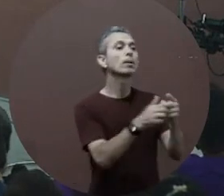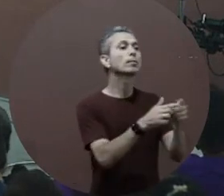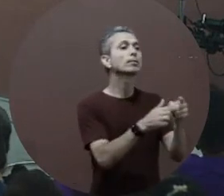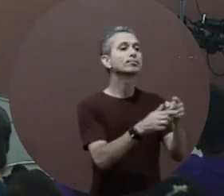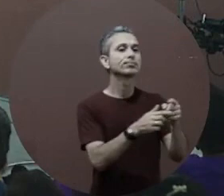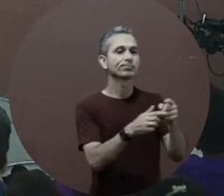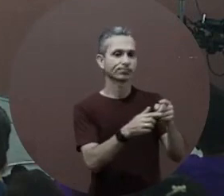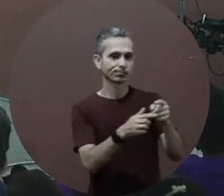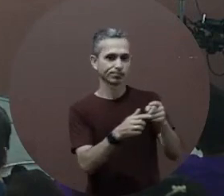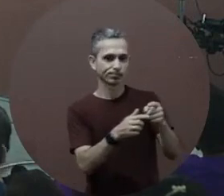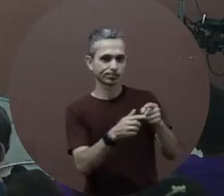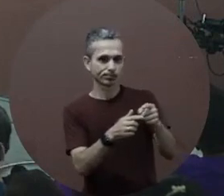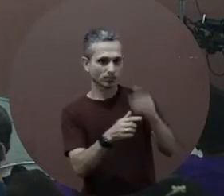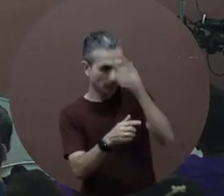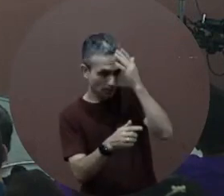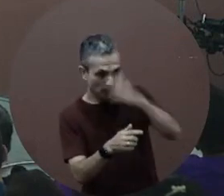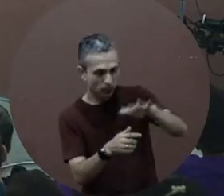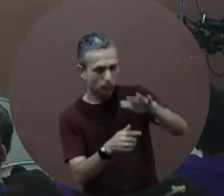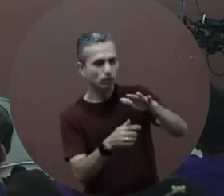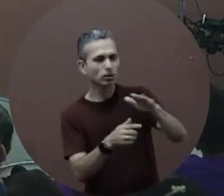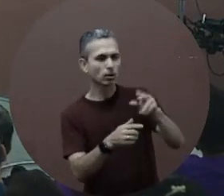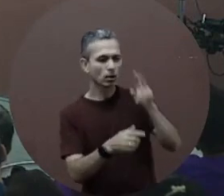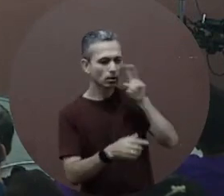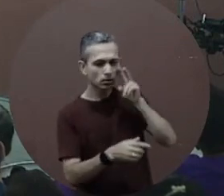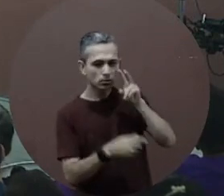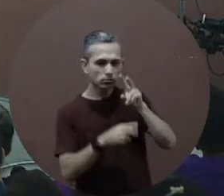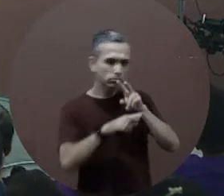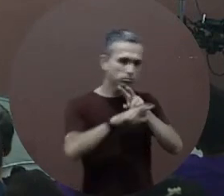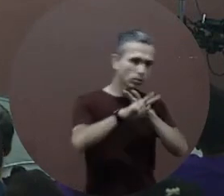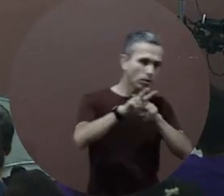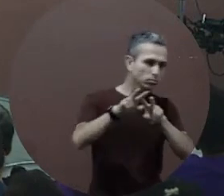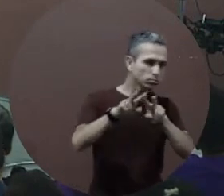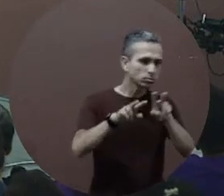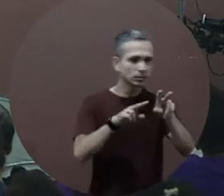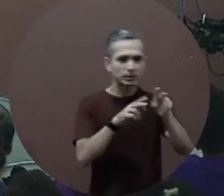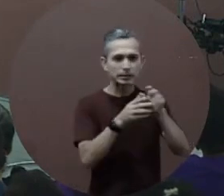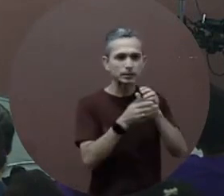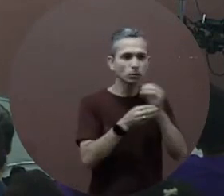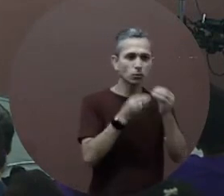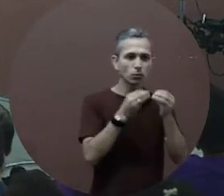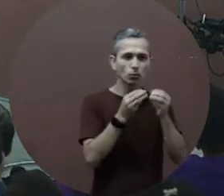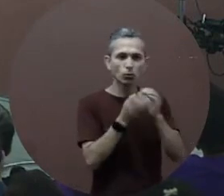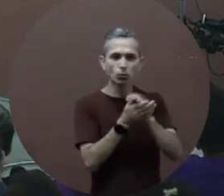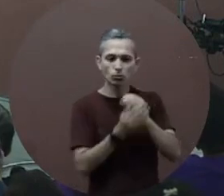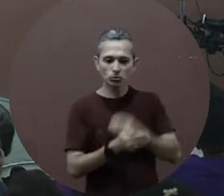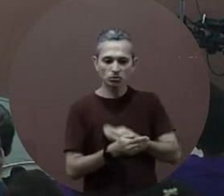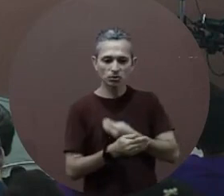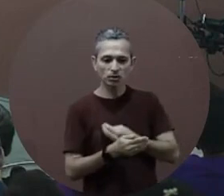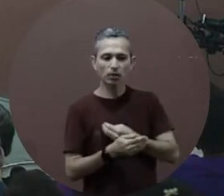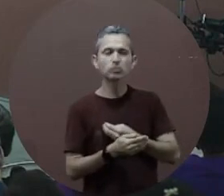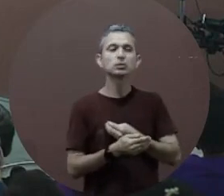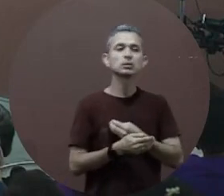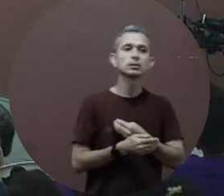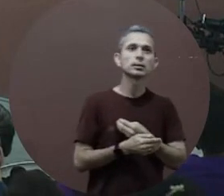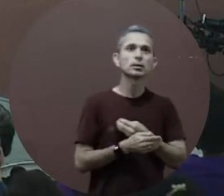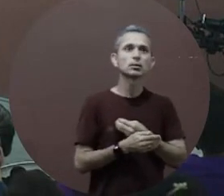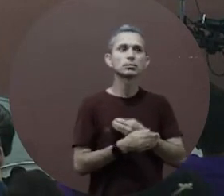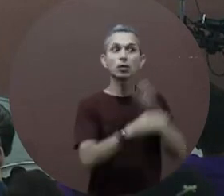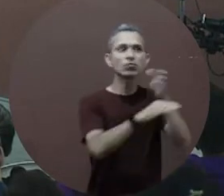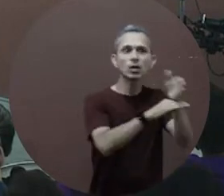ações. Ele olha e ele faz uma leitura e ele então vai lá. Mas ele vai lá